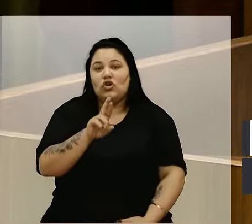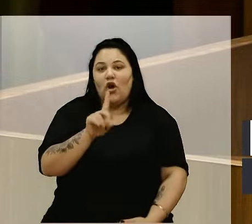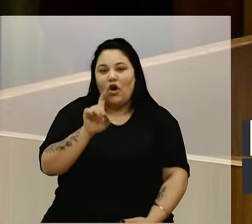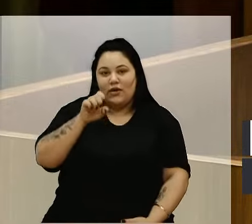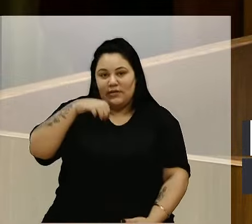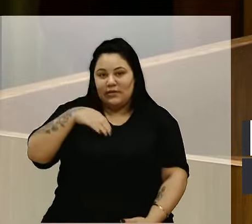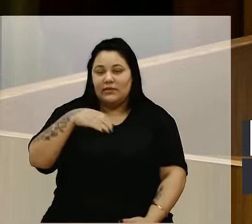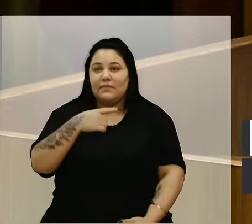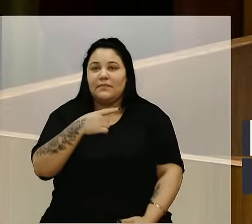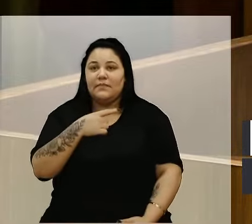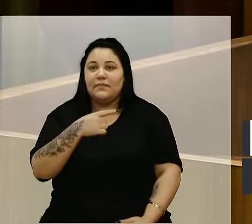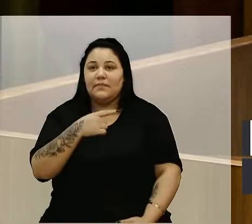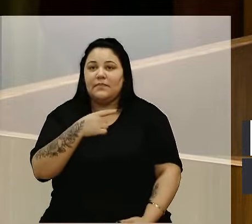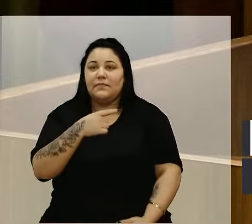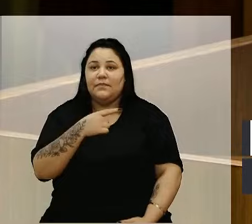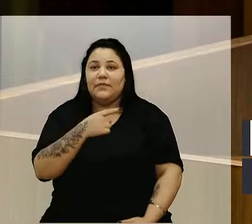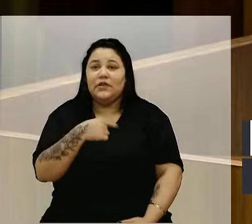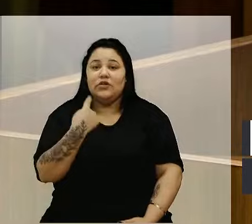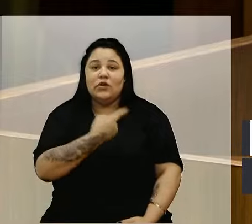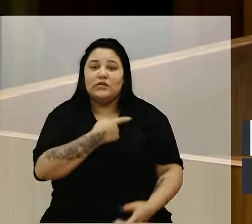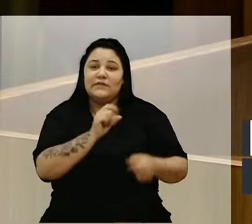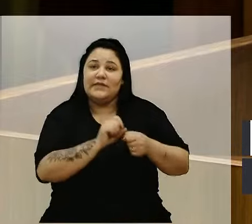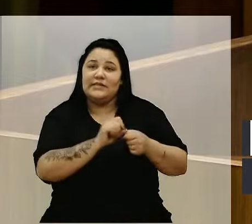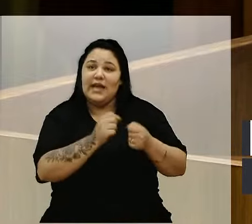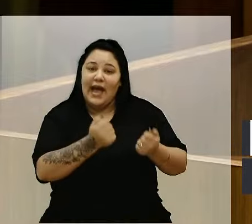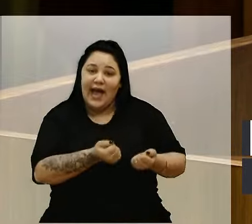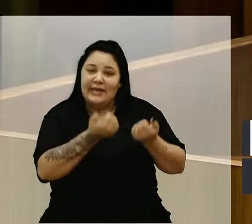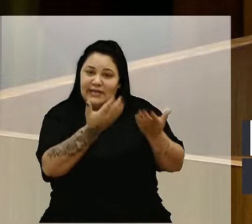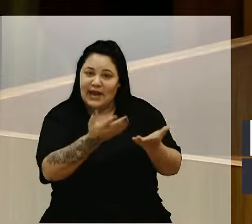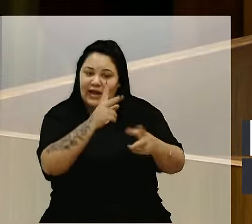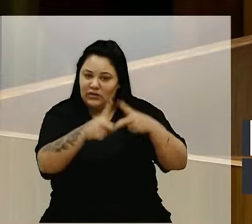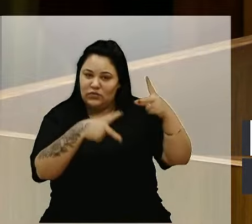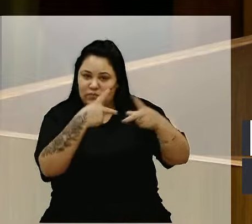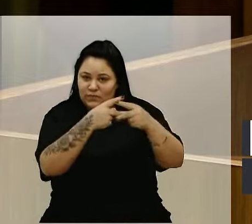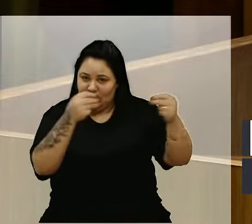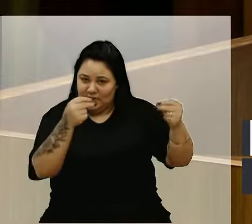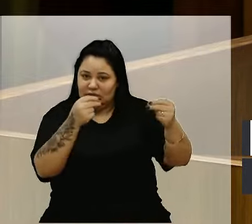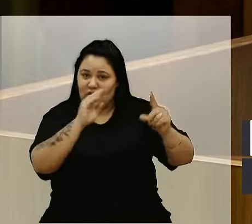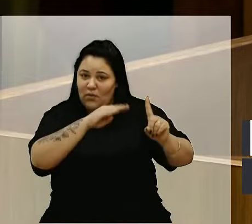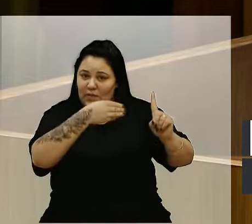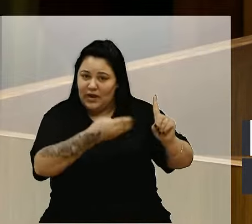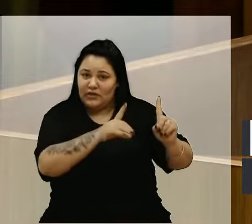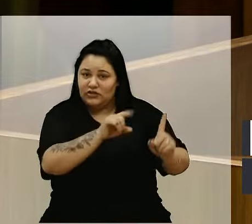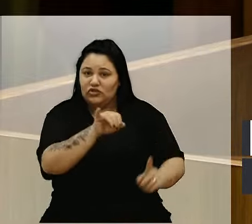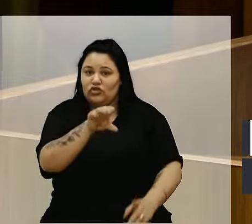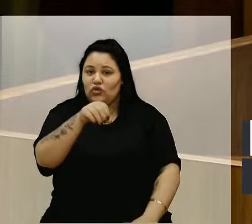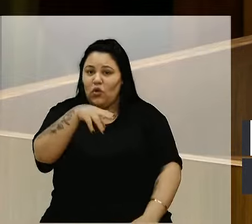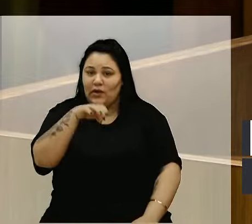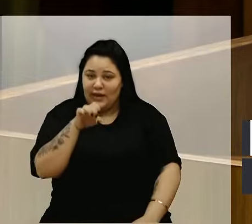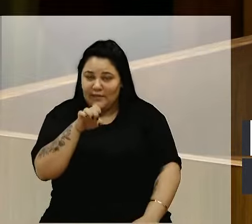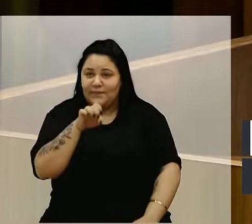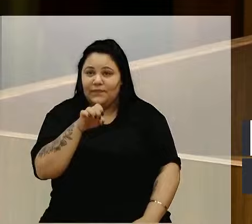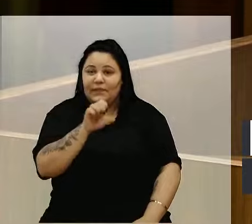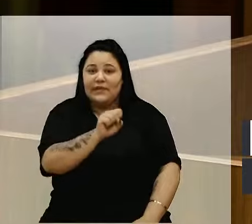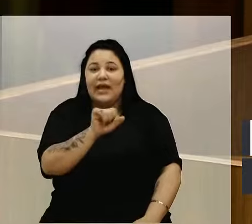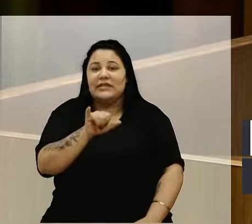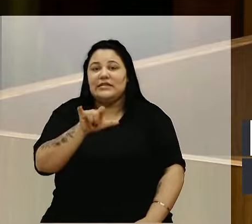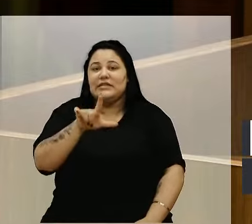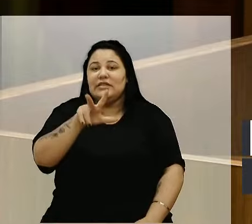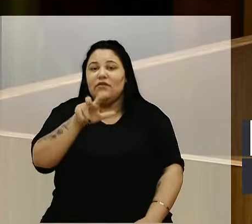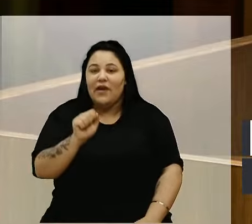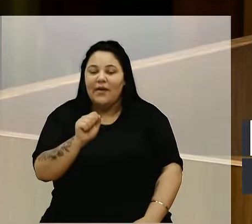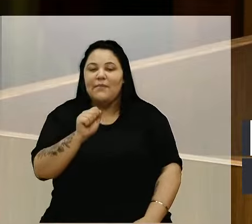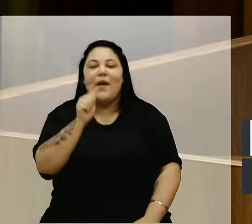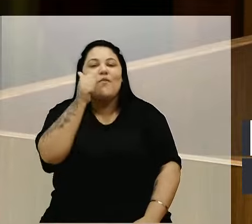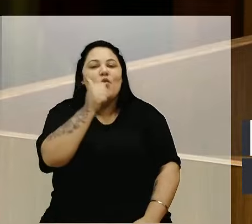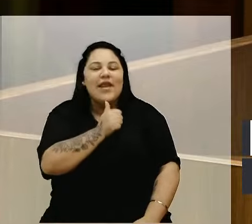possa fazer a entrega de uma lembrança, da homenagem a Johnny Rodrigues da Silva, uma mulher guerreira